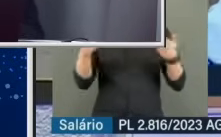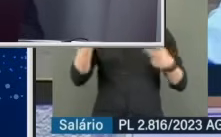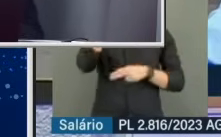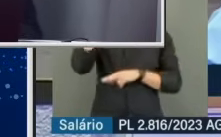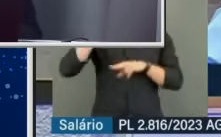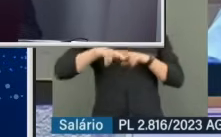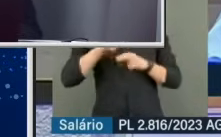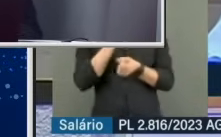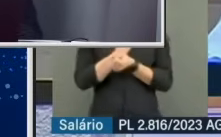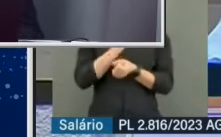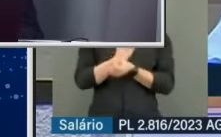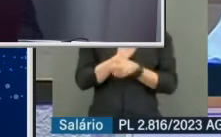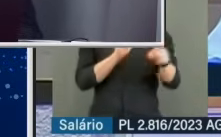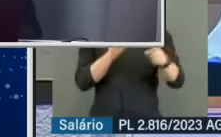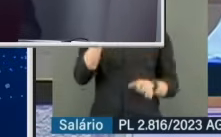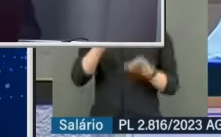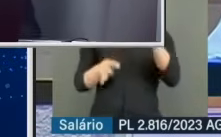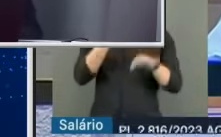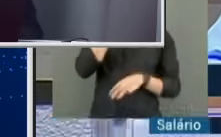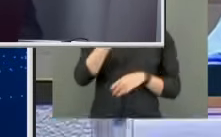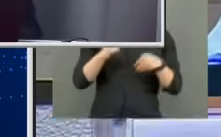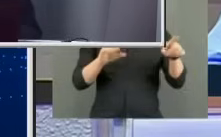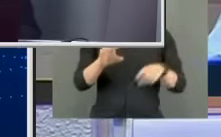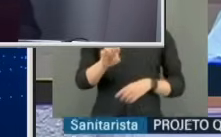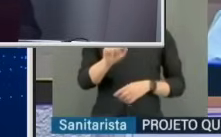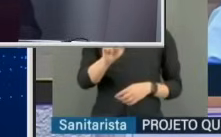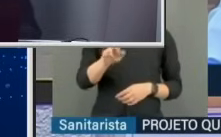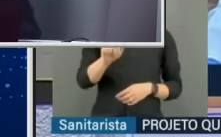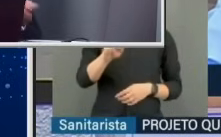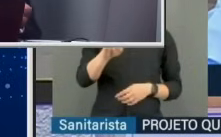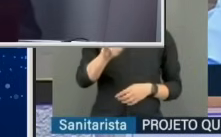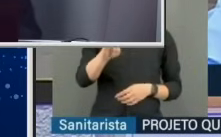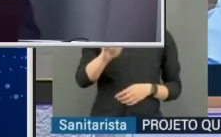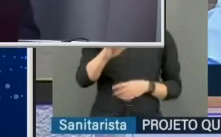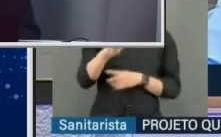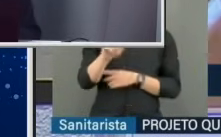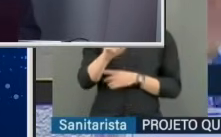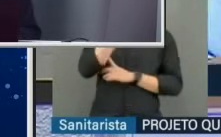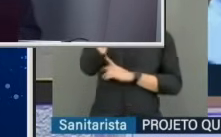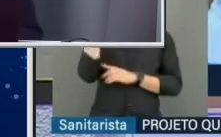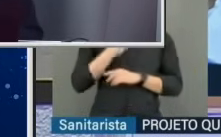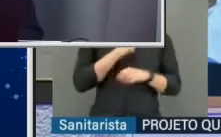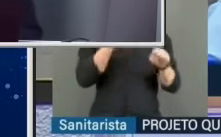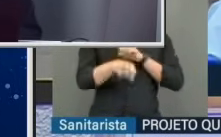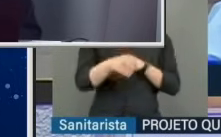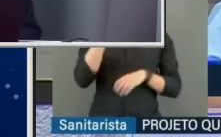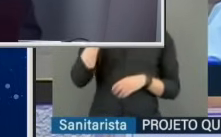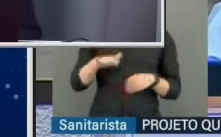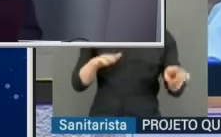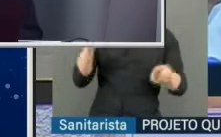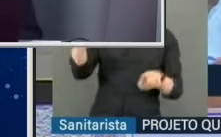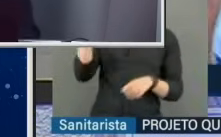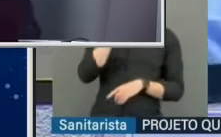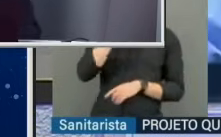já existem algumas publicações que dizem que o ex-ministro general Heleno mentiu na CPI quando ele